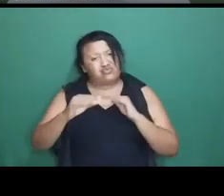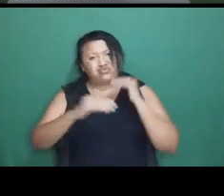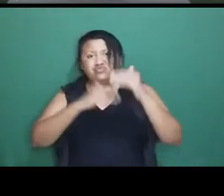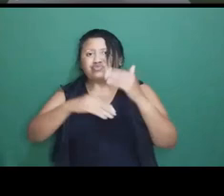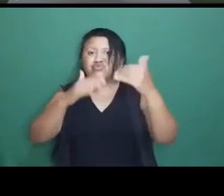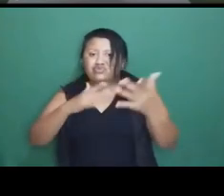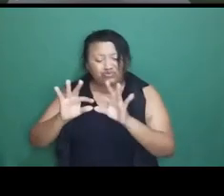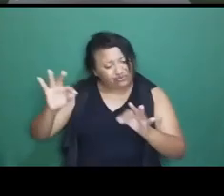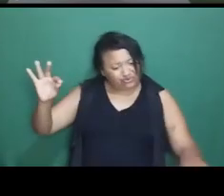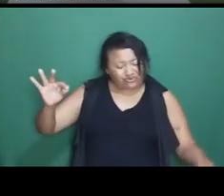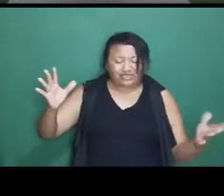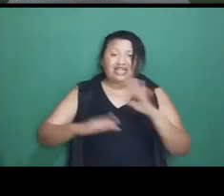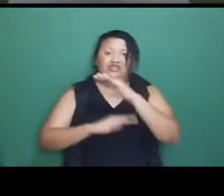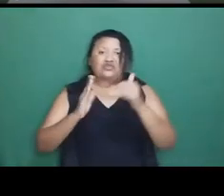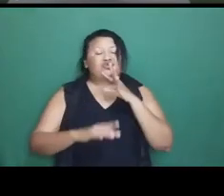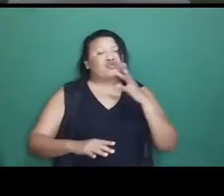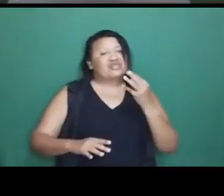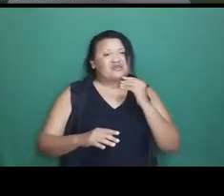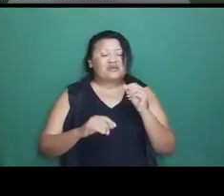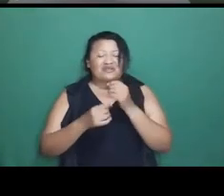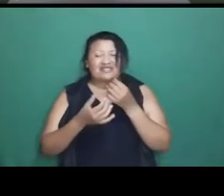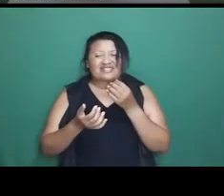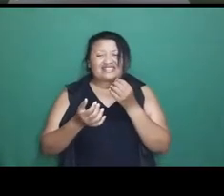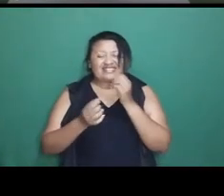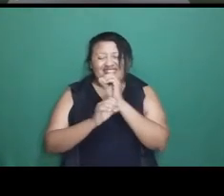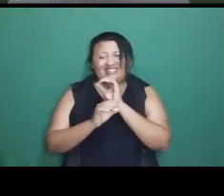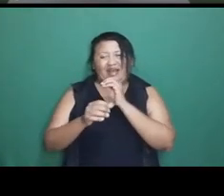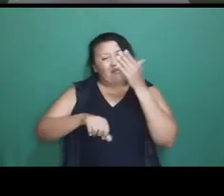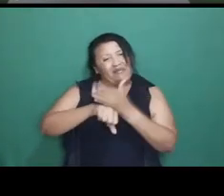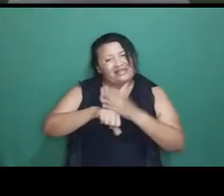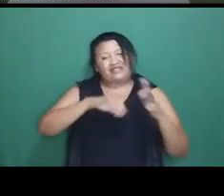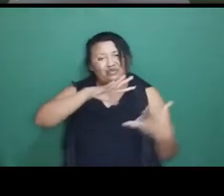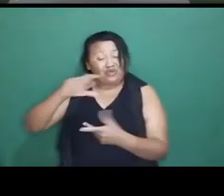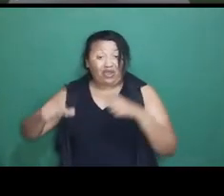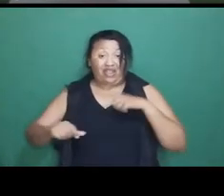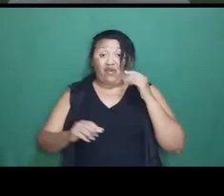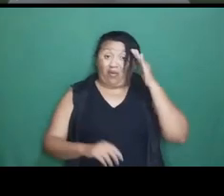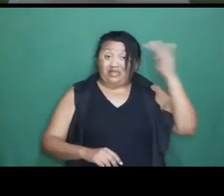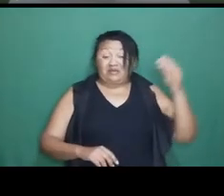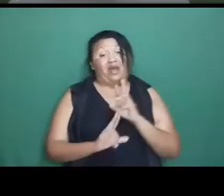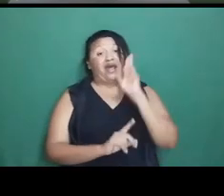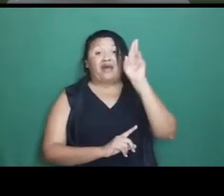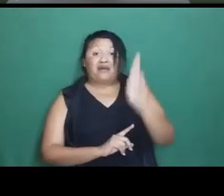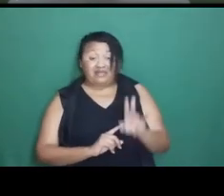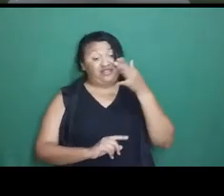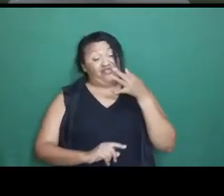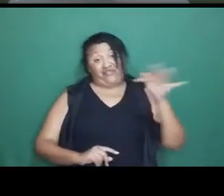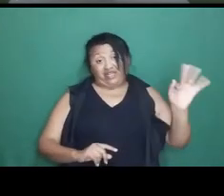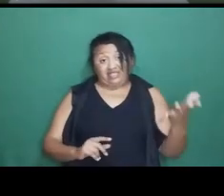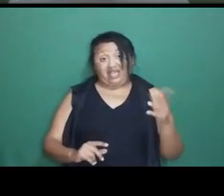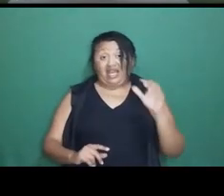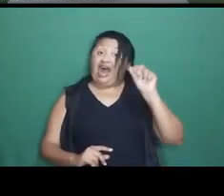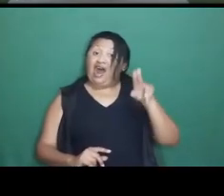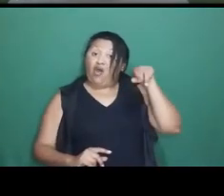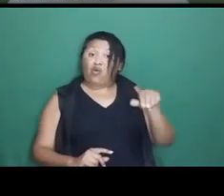do conhecimento e da atividade humana teve com como principal representante francês Augusto